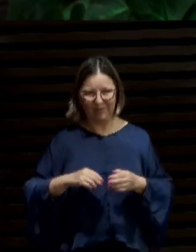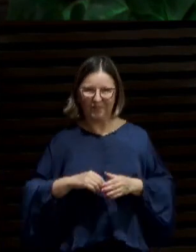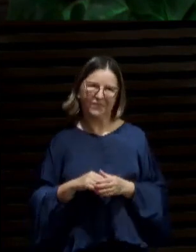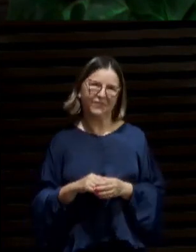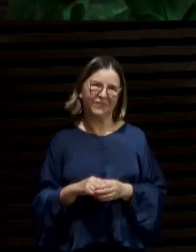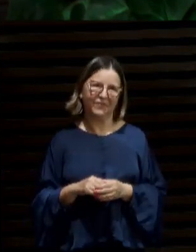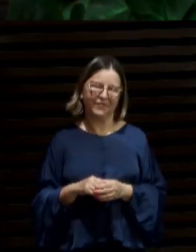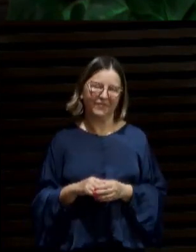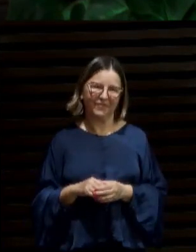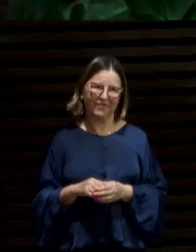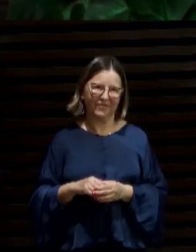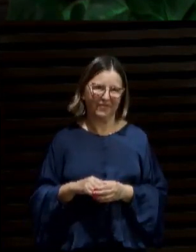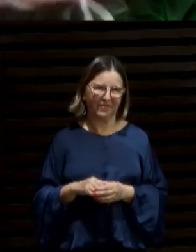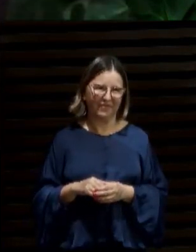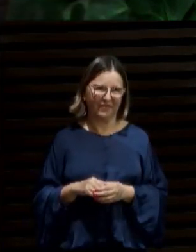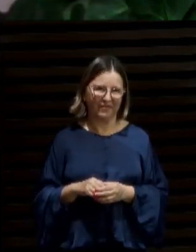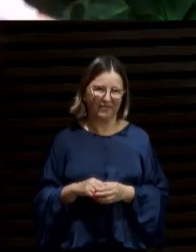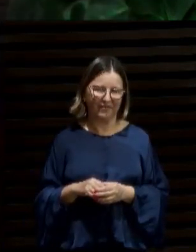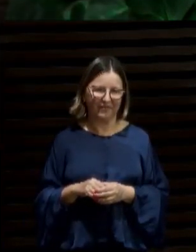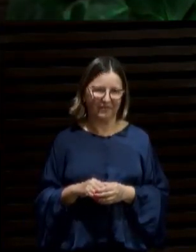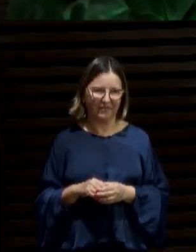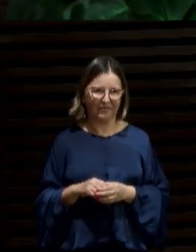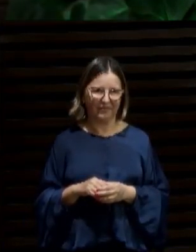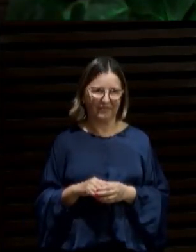fim, vou pescar.